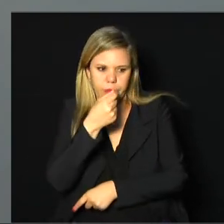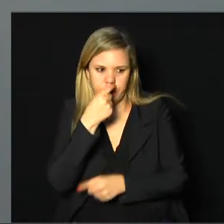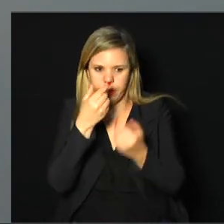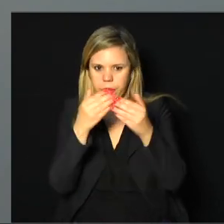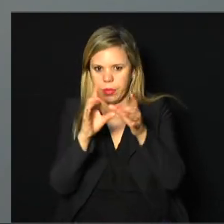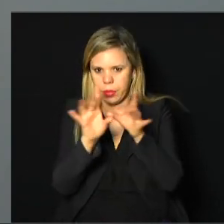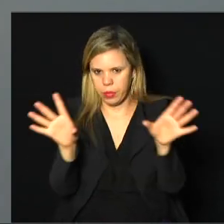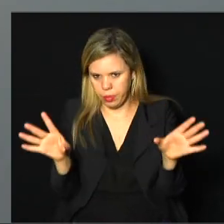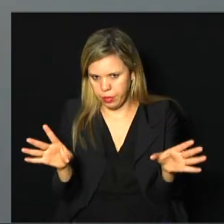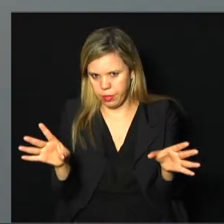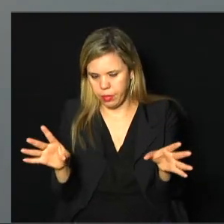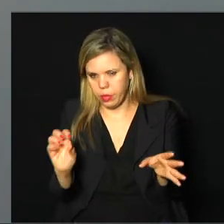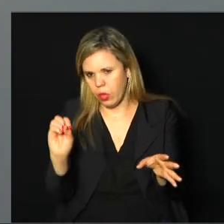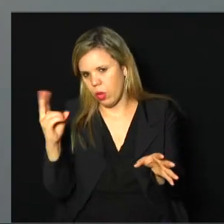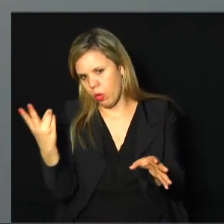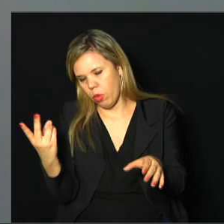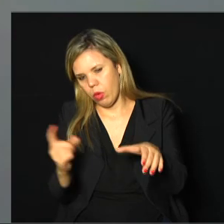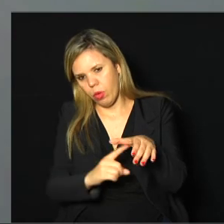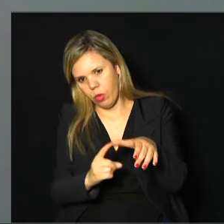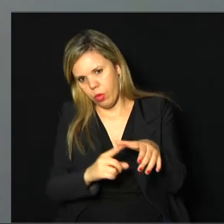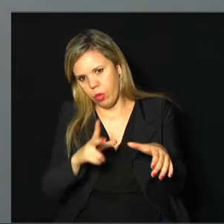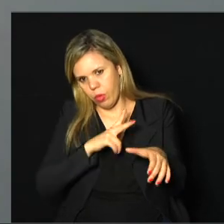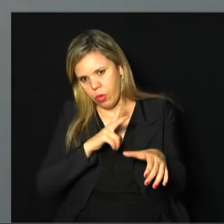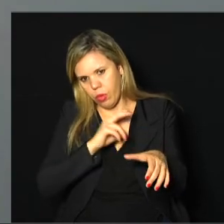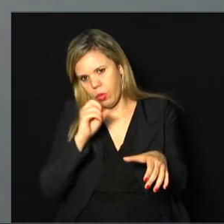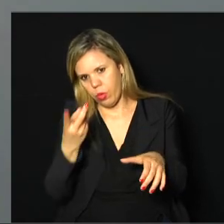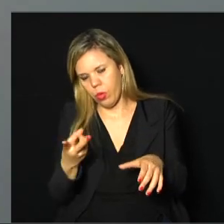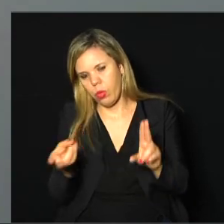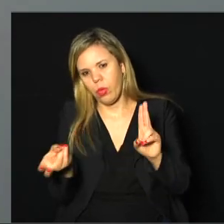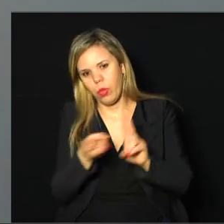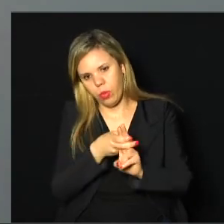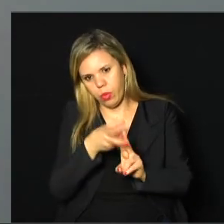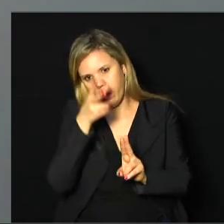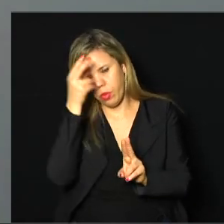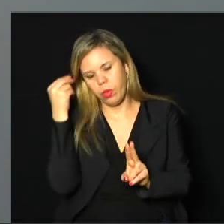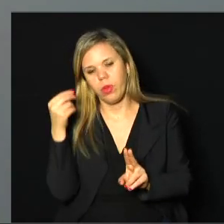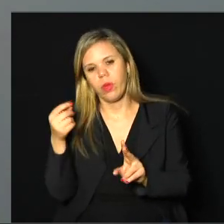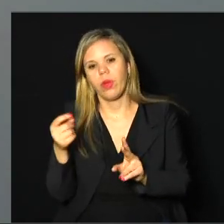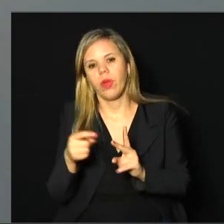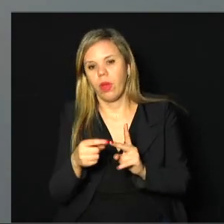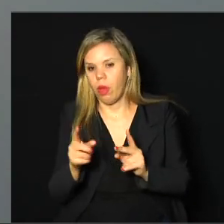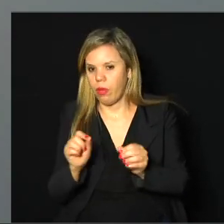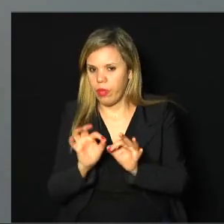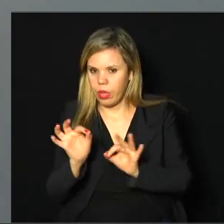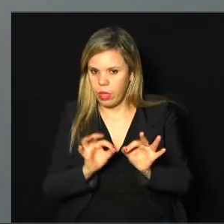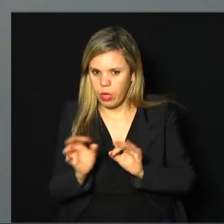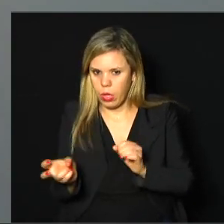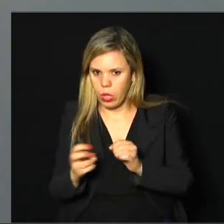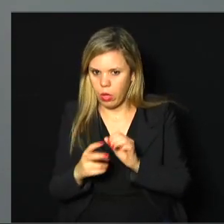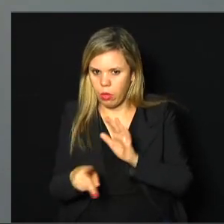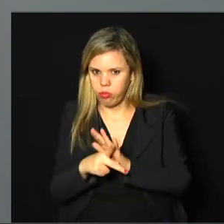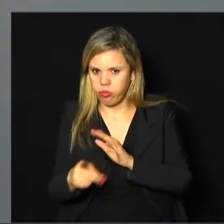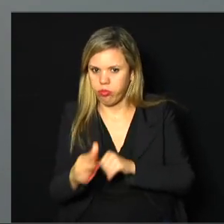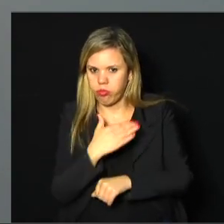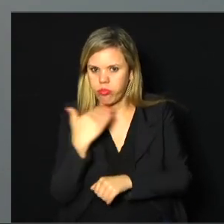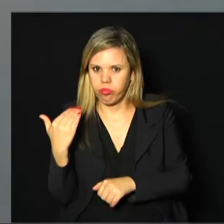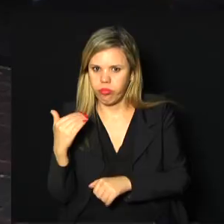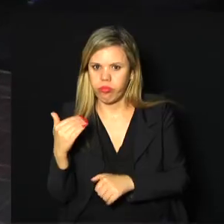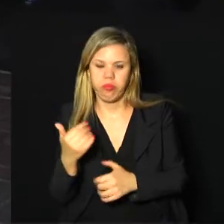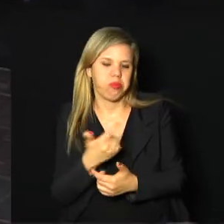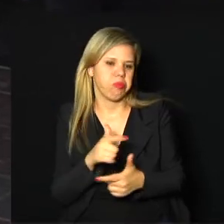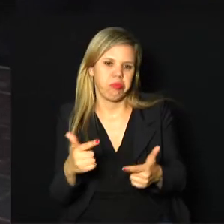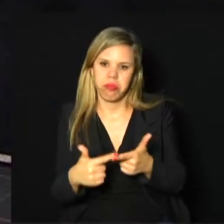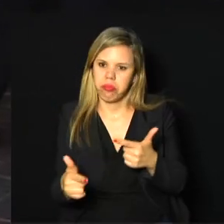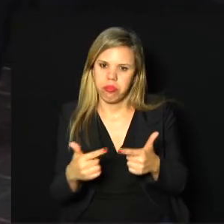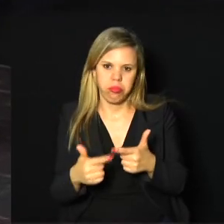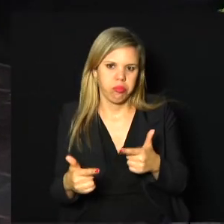de gripe disponíveis, né, ou em clínicas privadas ou no serviço público, elas são feitas com vírus morto.